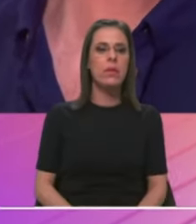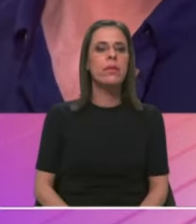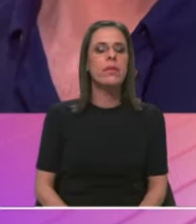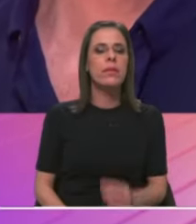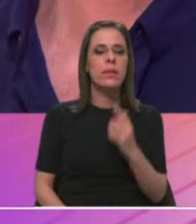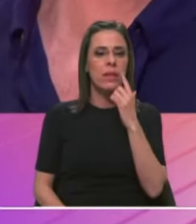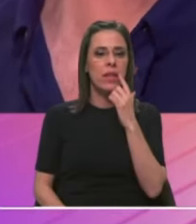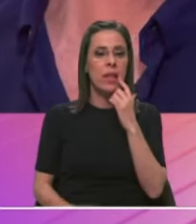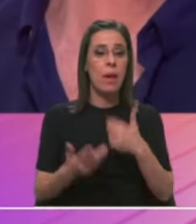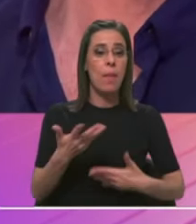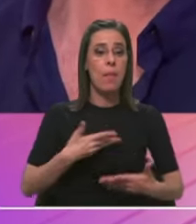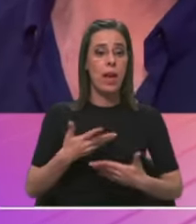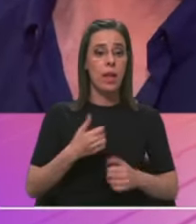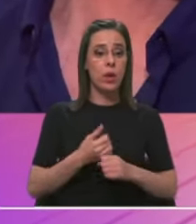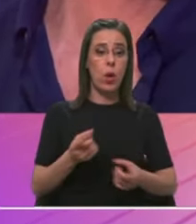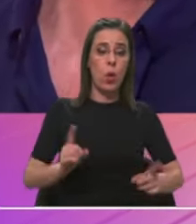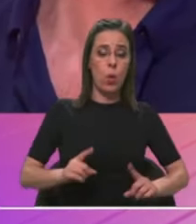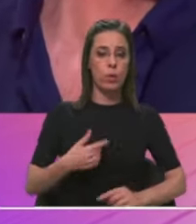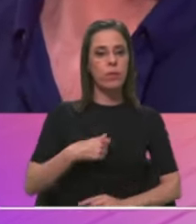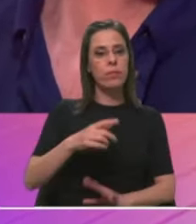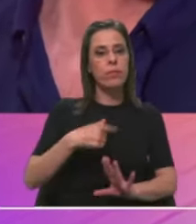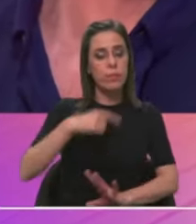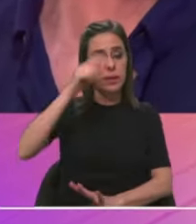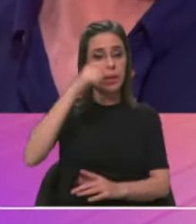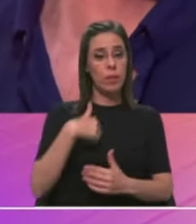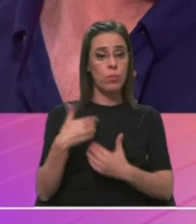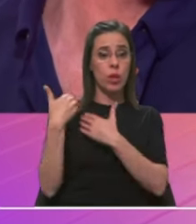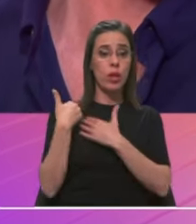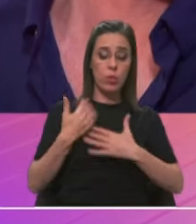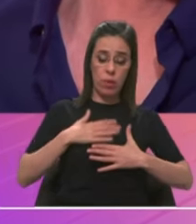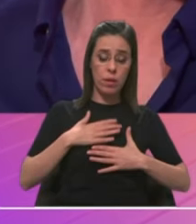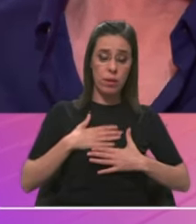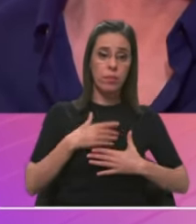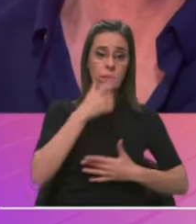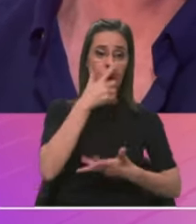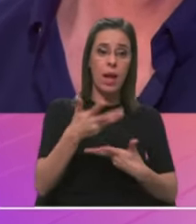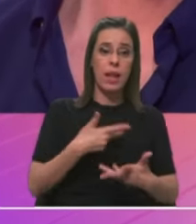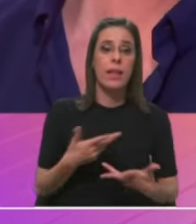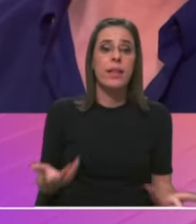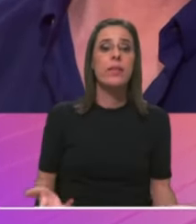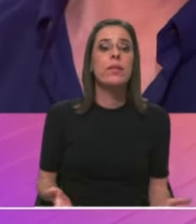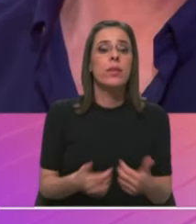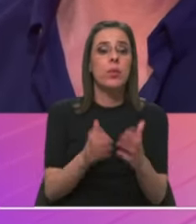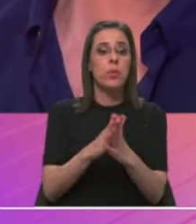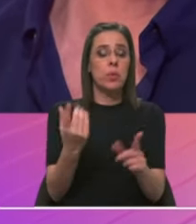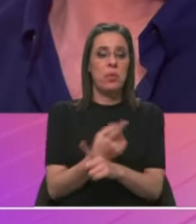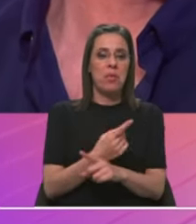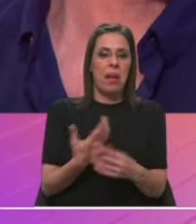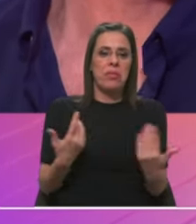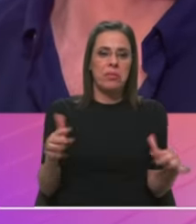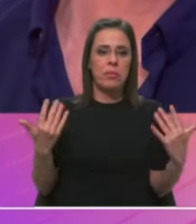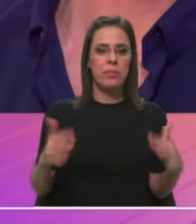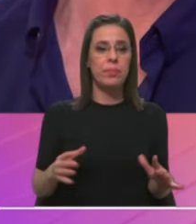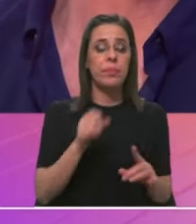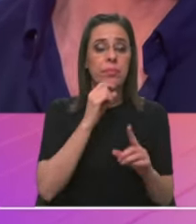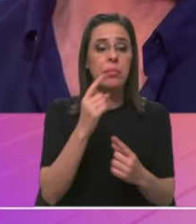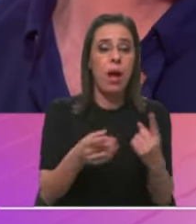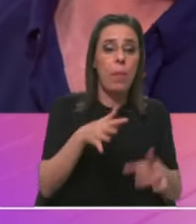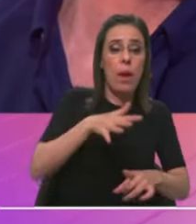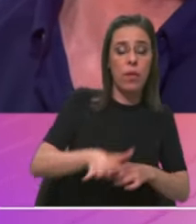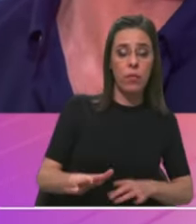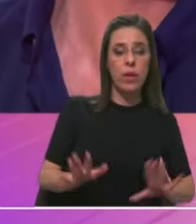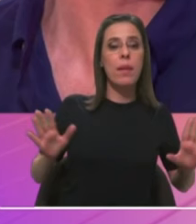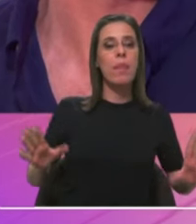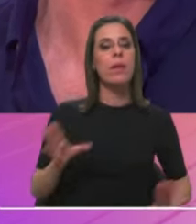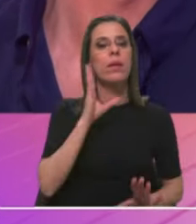sei, acho que quando uma relação não está a funcionar temos que responsabilizar as pessoas que estão na relação. Tudo o resto pode ter alguma influência,